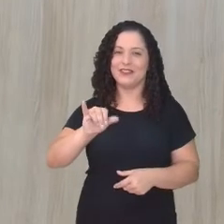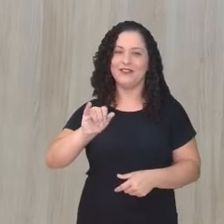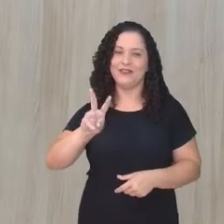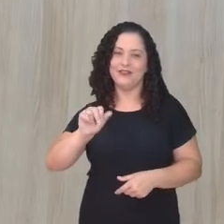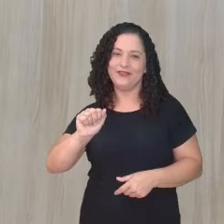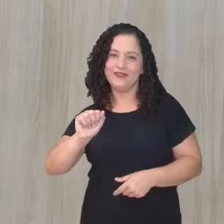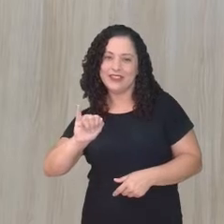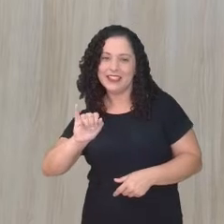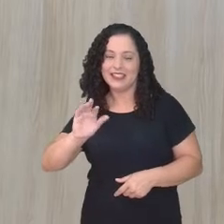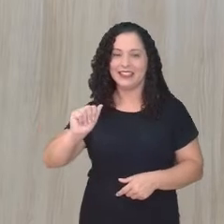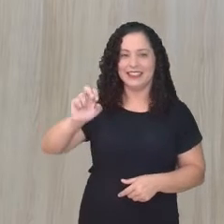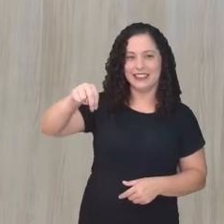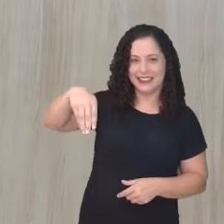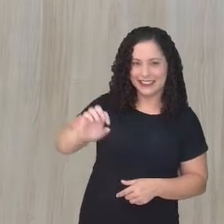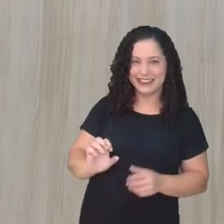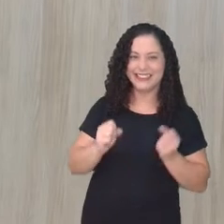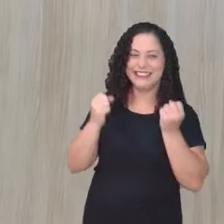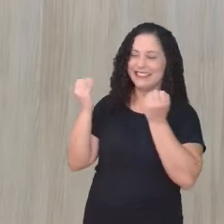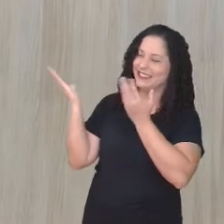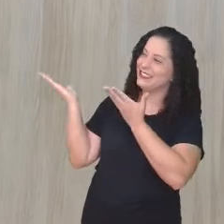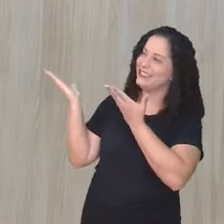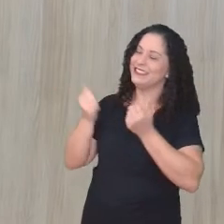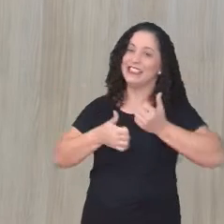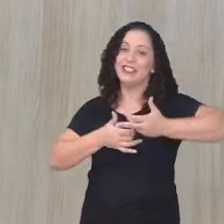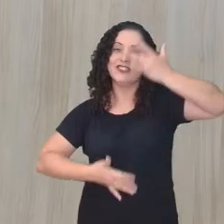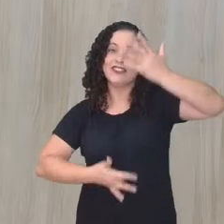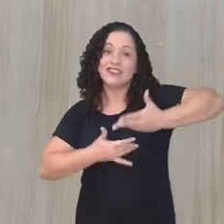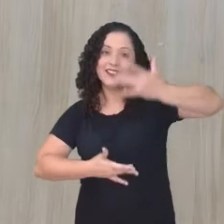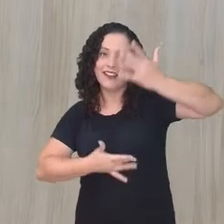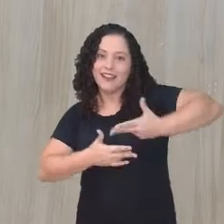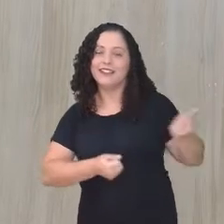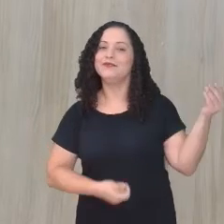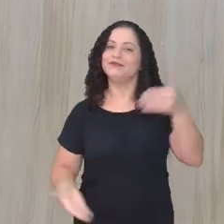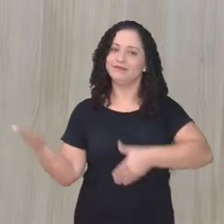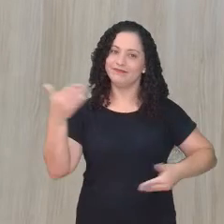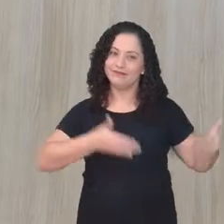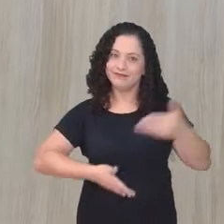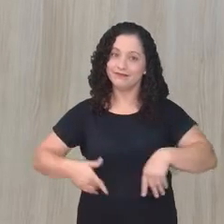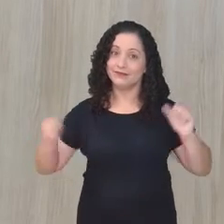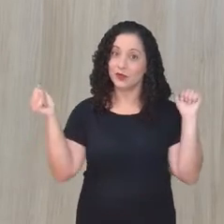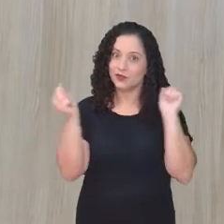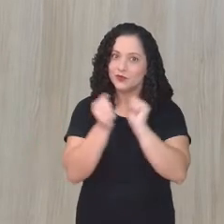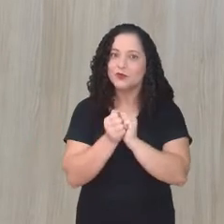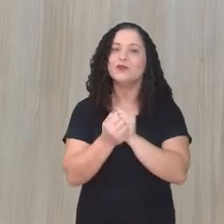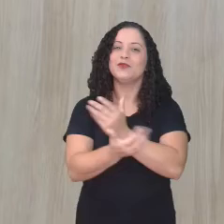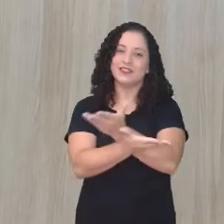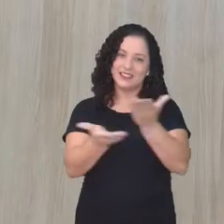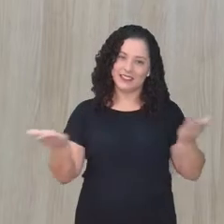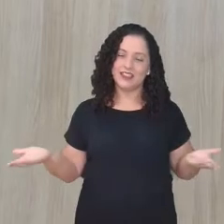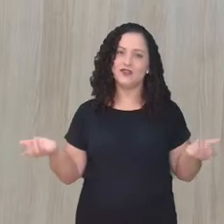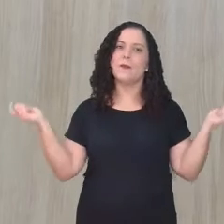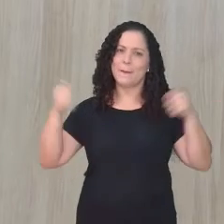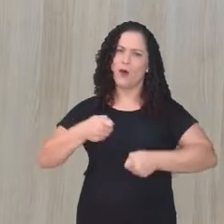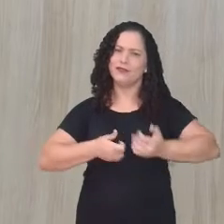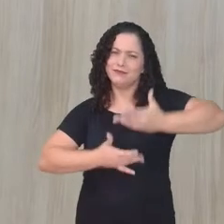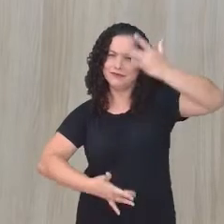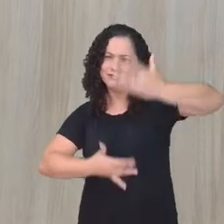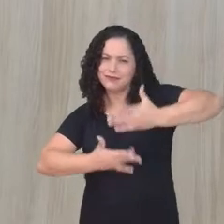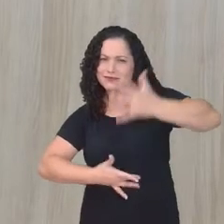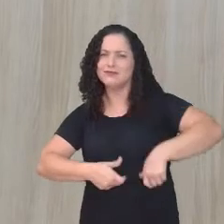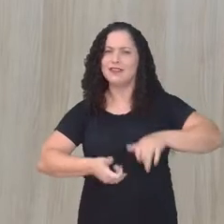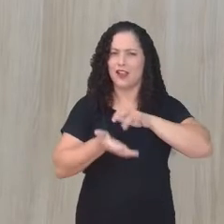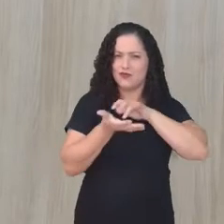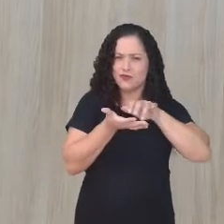Viviane Santos, que está ali no chat para interagir com vocês. Vocês podem interagir com ela, daqui a pouco ela vai